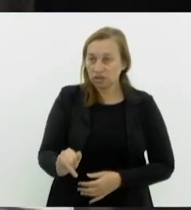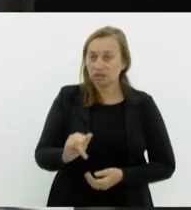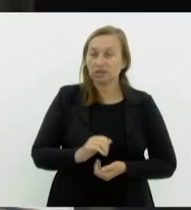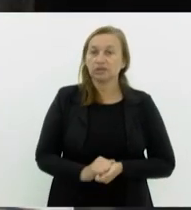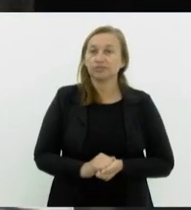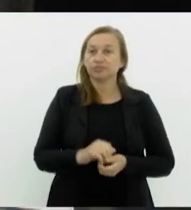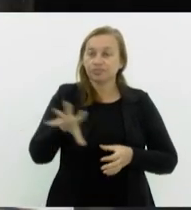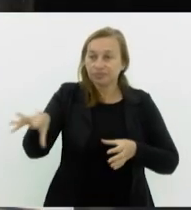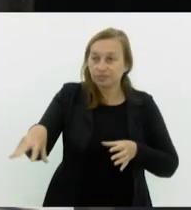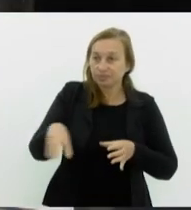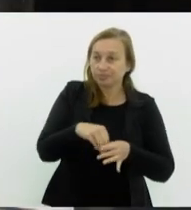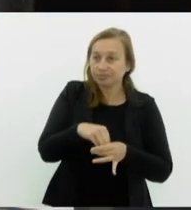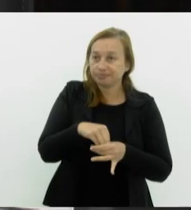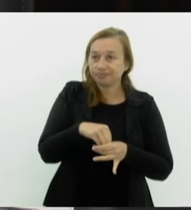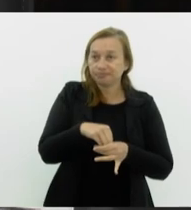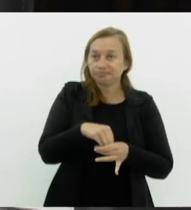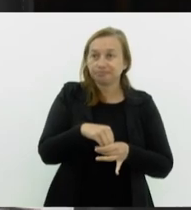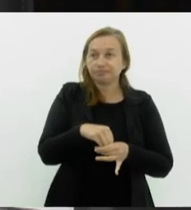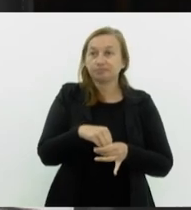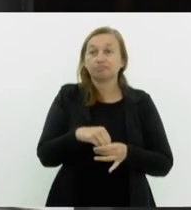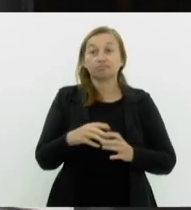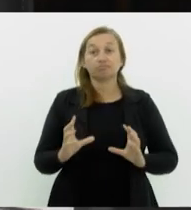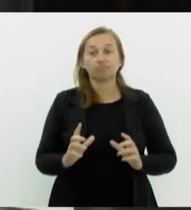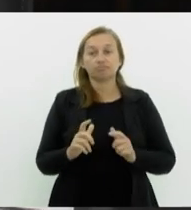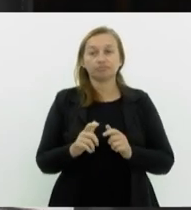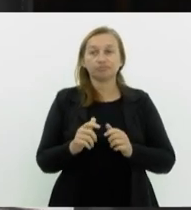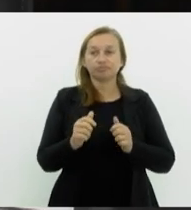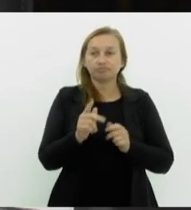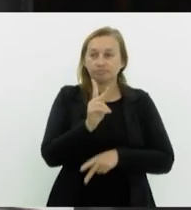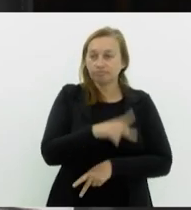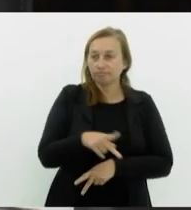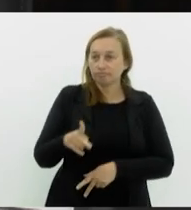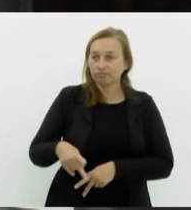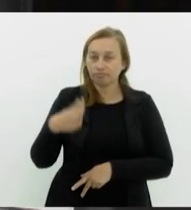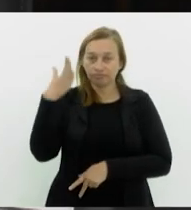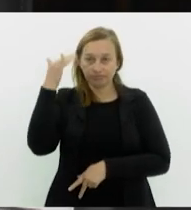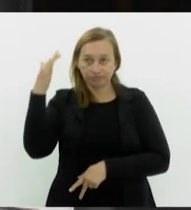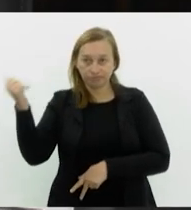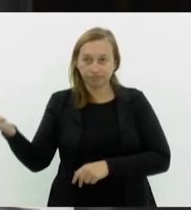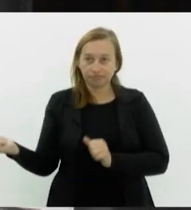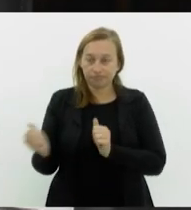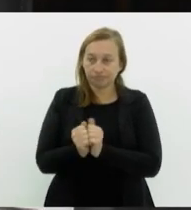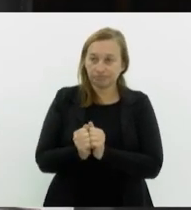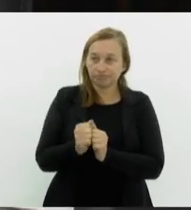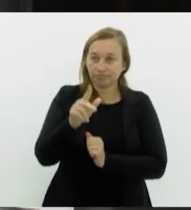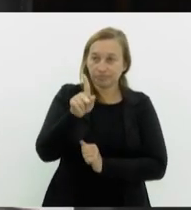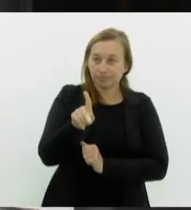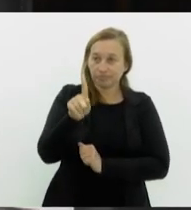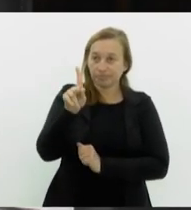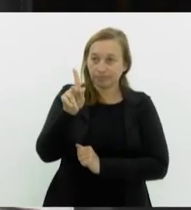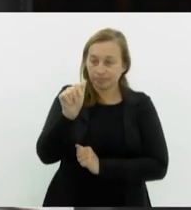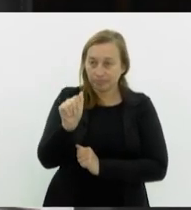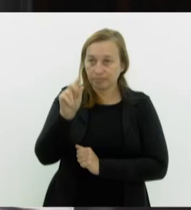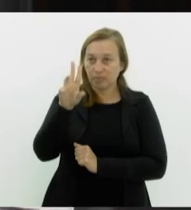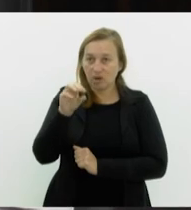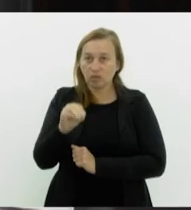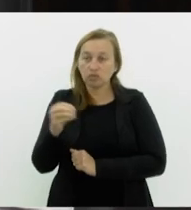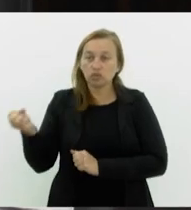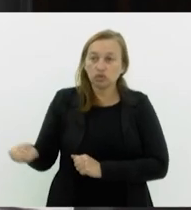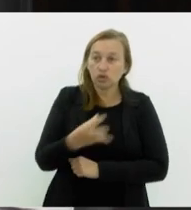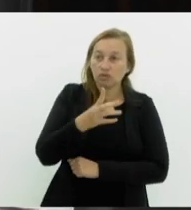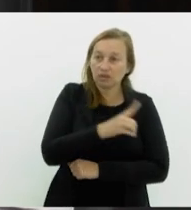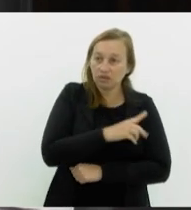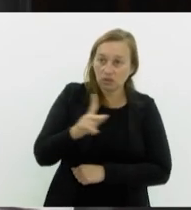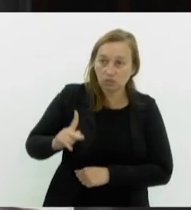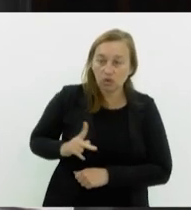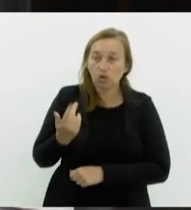colocado como um grande professor, junto com o Paulo Ramalho, dos novos defensores. Todos aqueles que iam